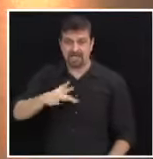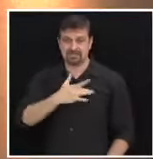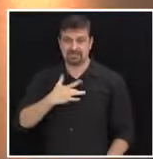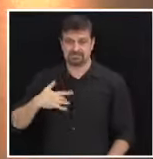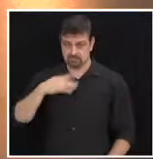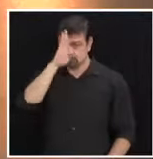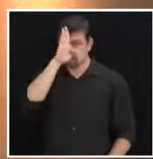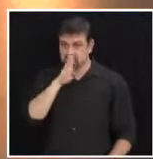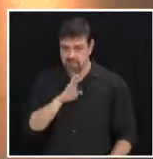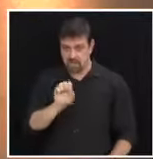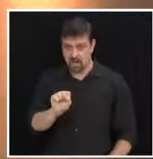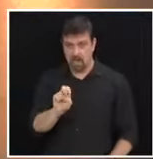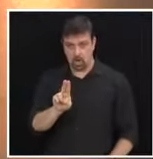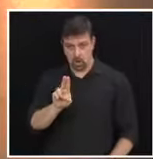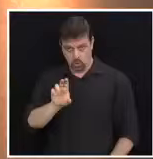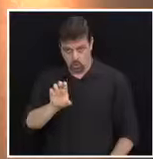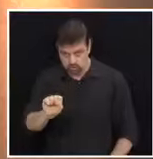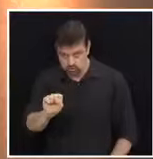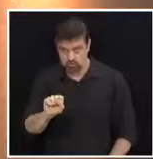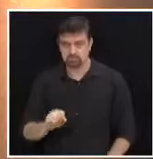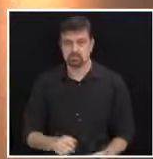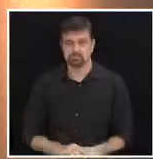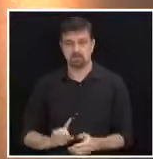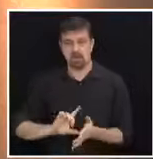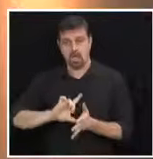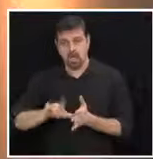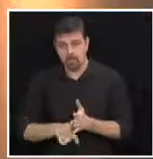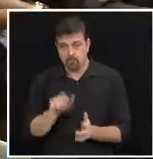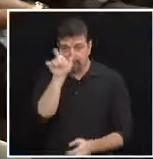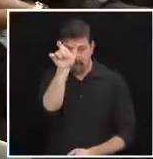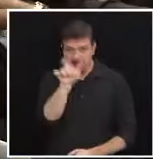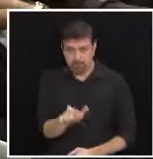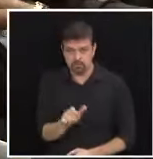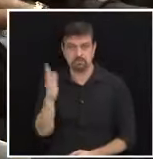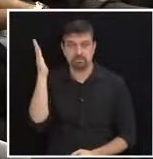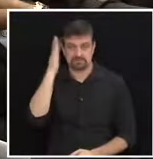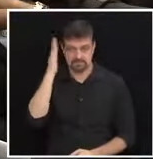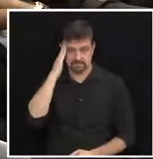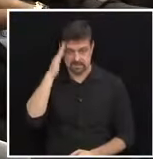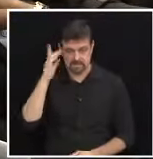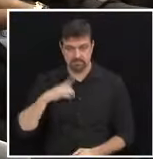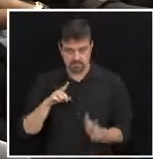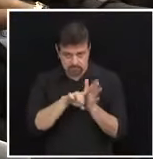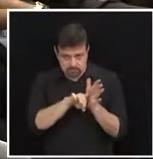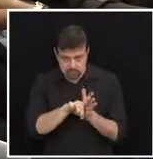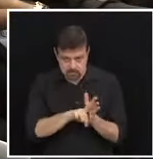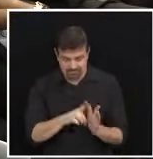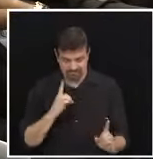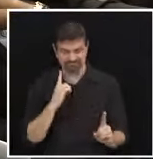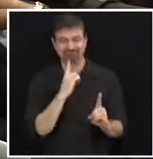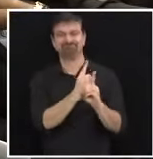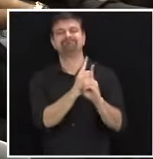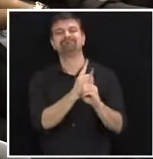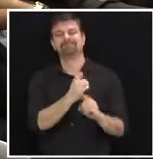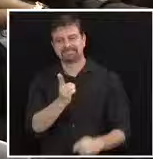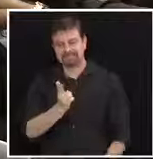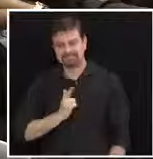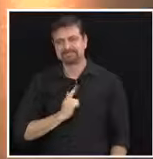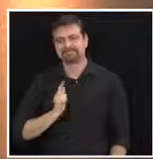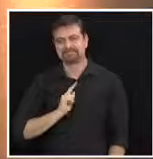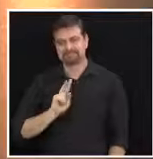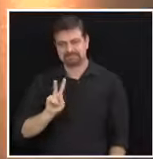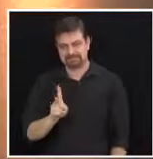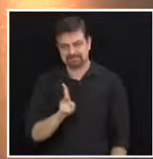o programa municipal, após o indivíduo ser detectado com o teste reagente, aí, automaticamente